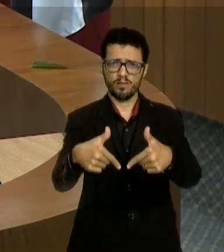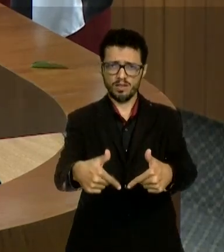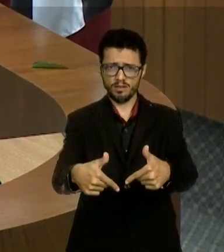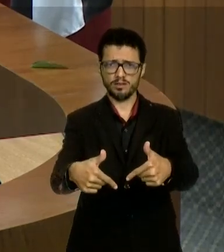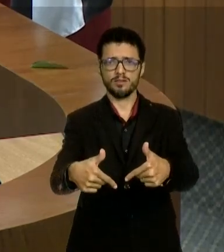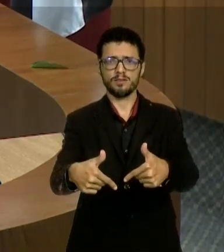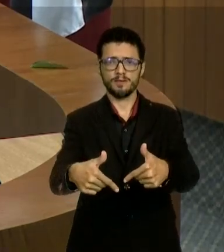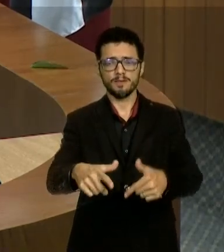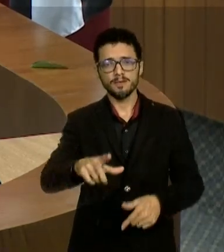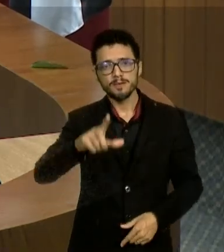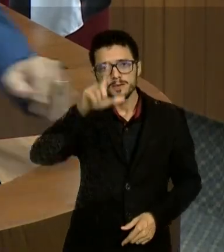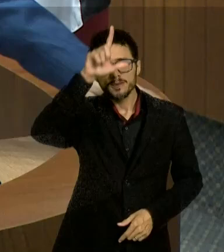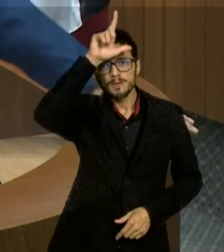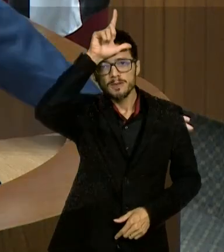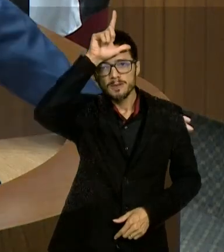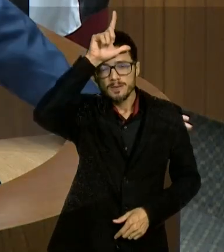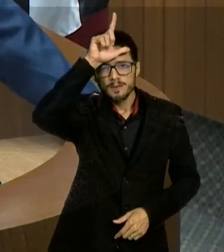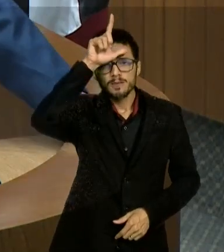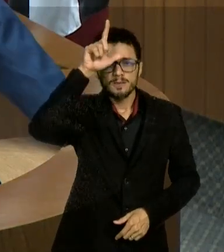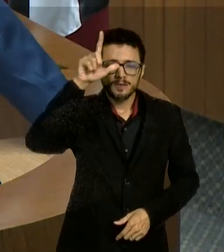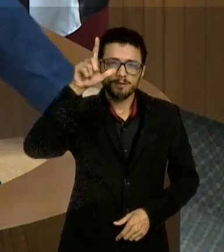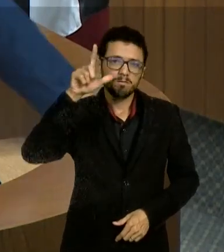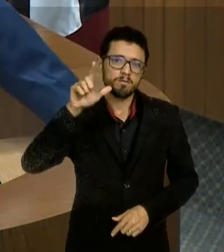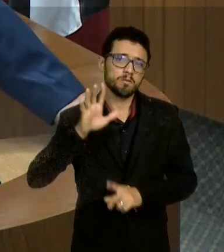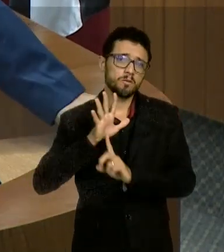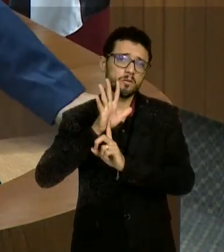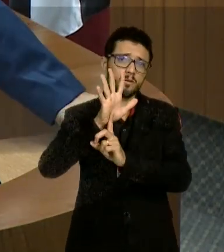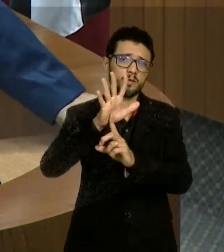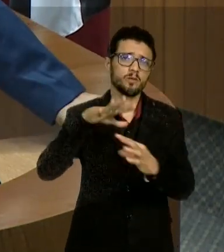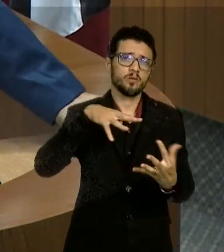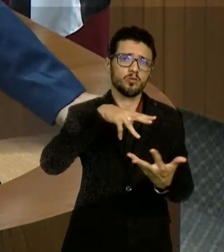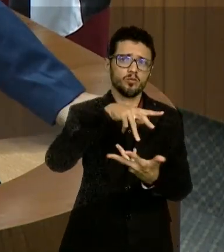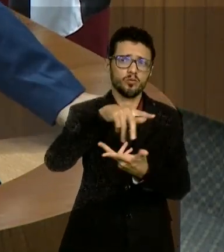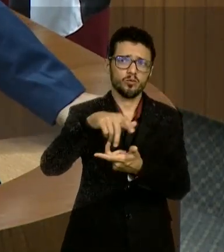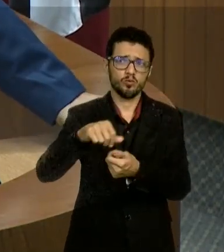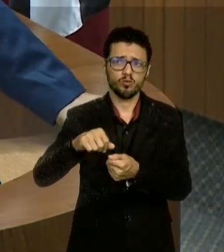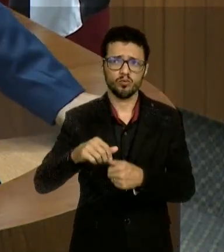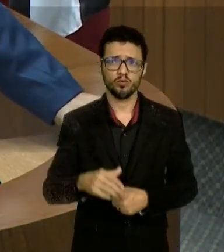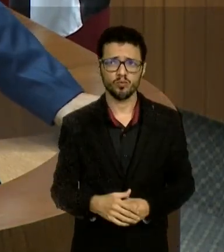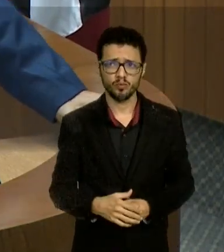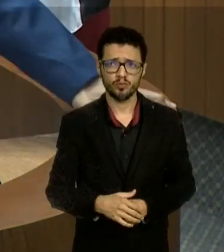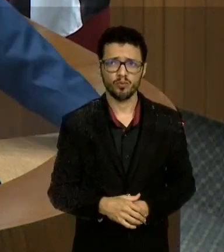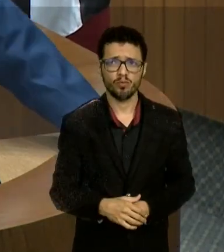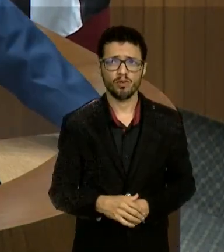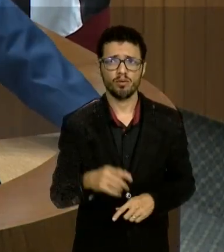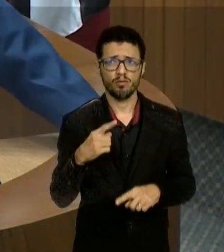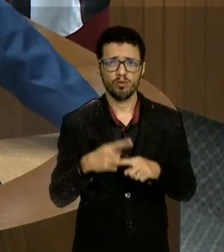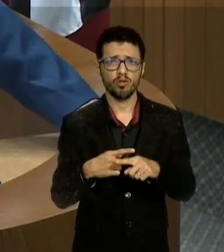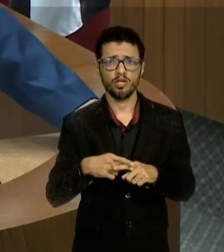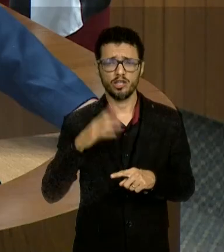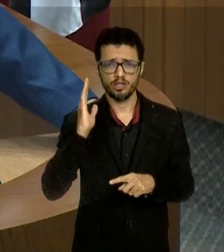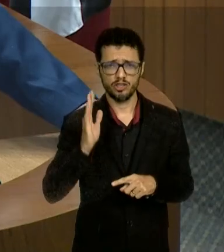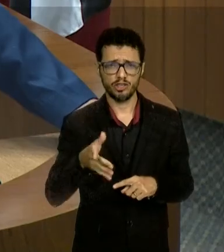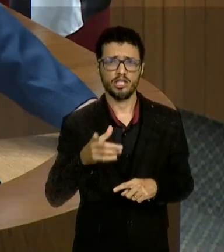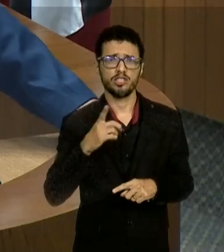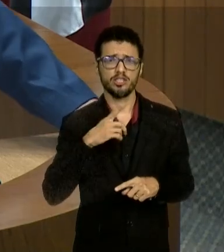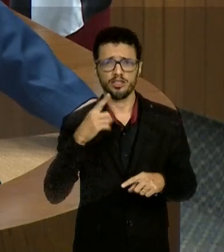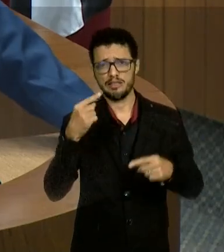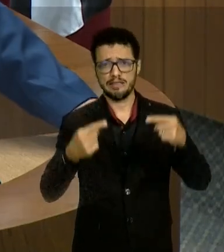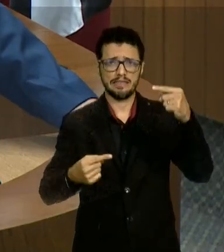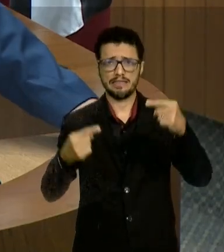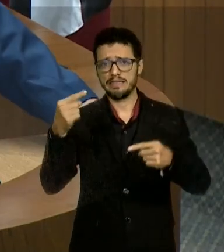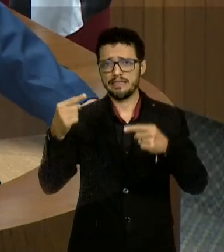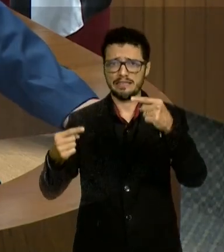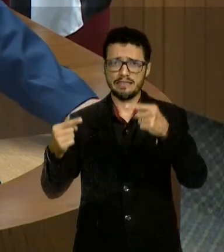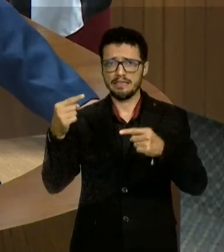para o mundo, tendo em vista que a disputa já tinha extrapolado as fronteiras do nosso país, já estava nos organismos